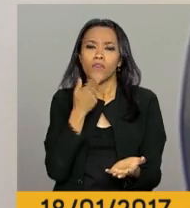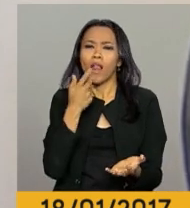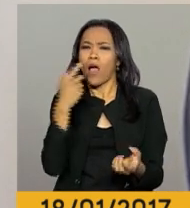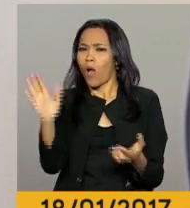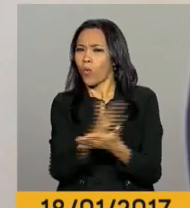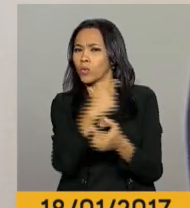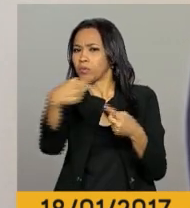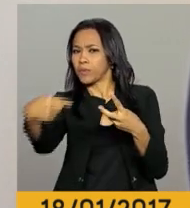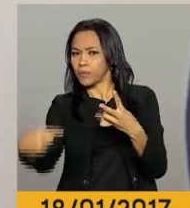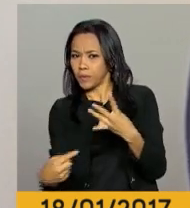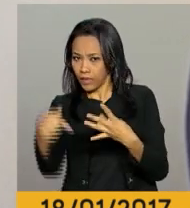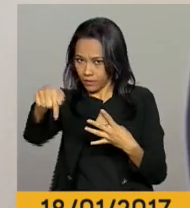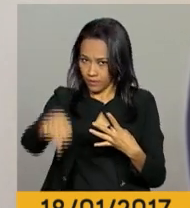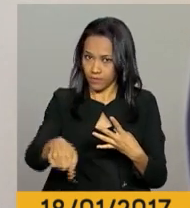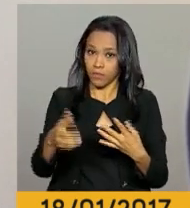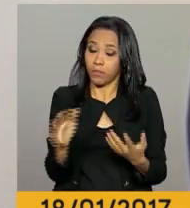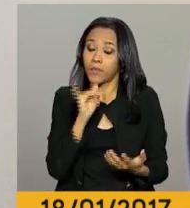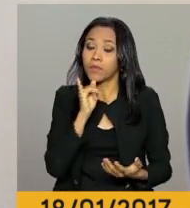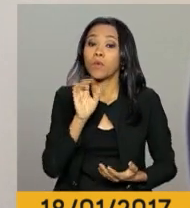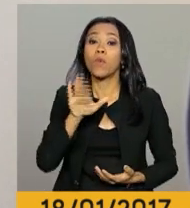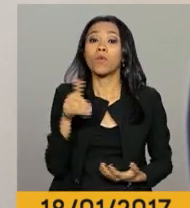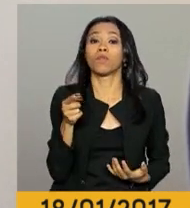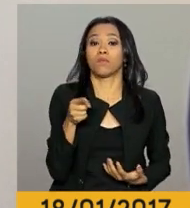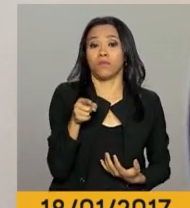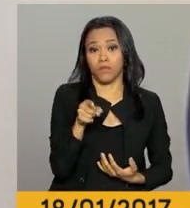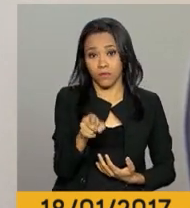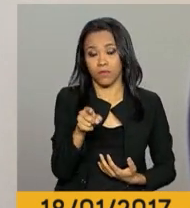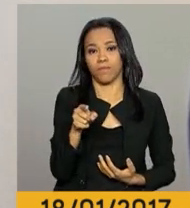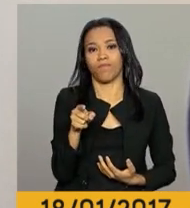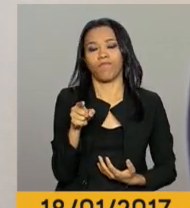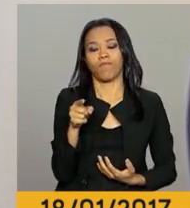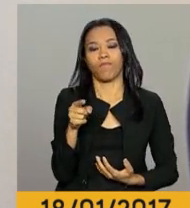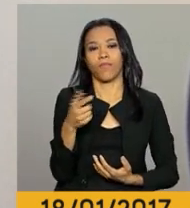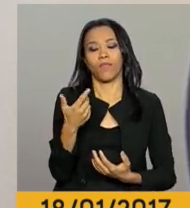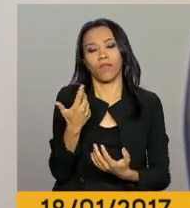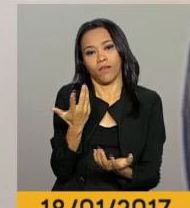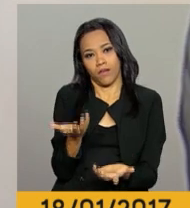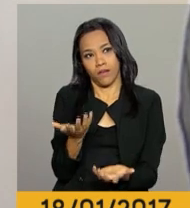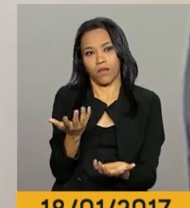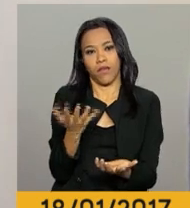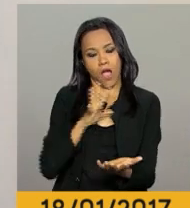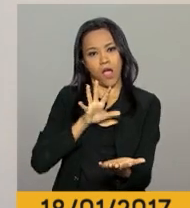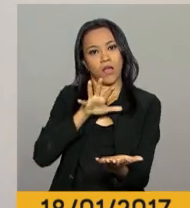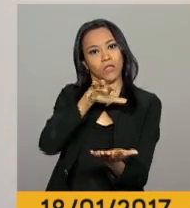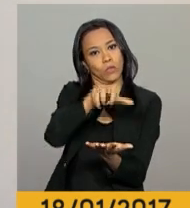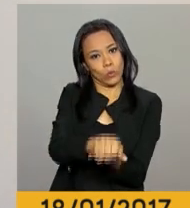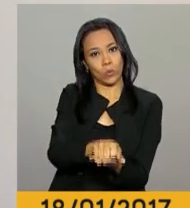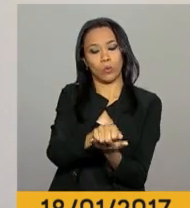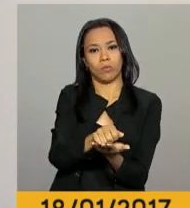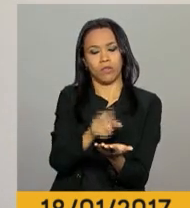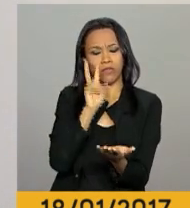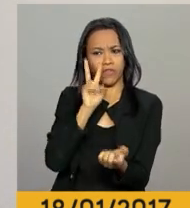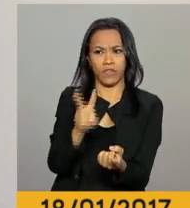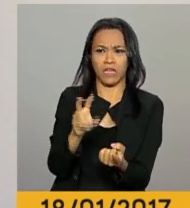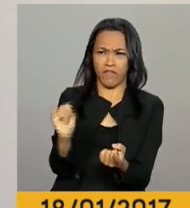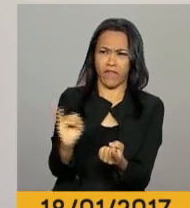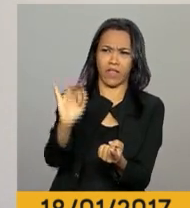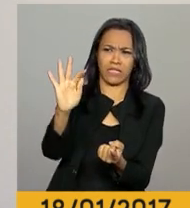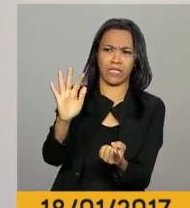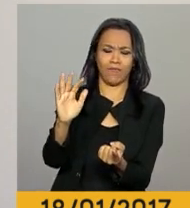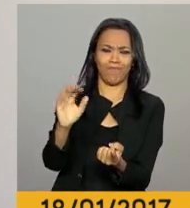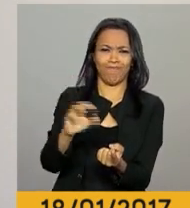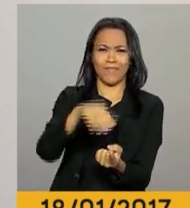quando você eh assume com uma perspectiva de inflação para o ano